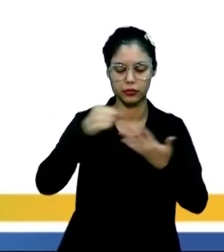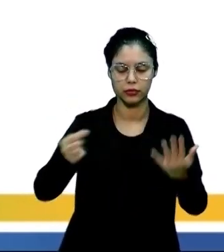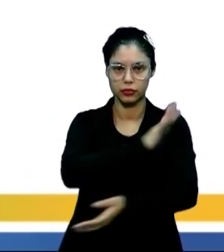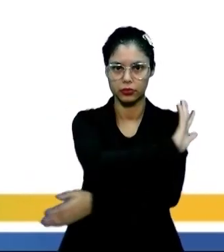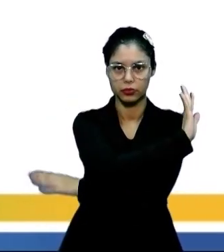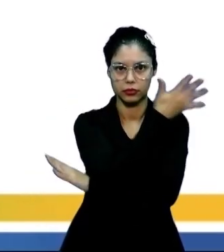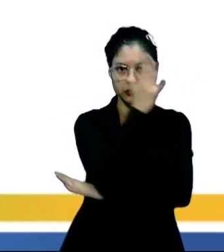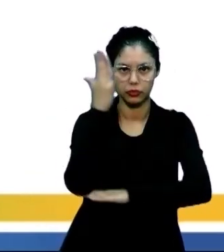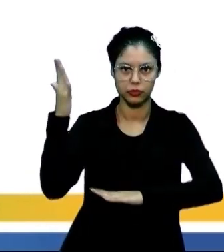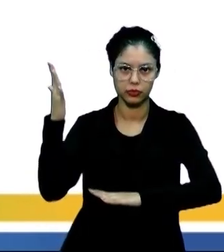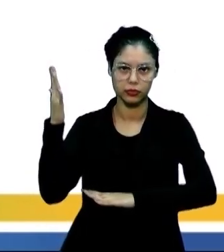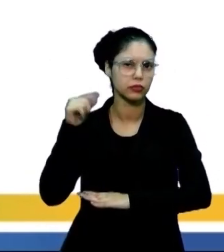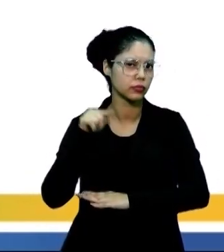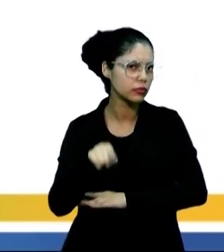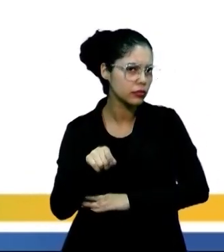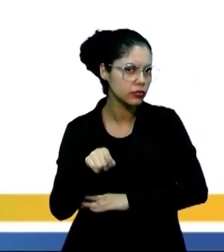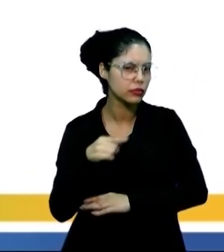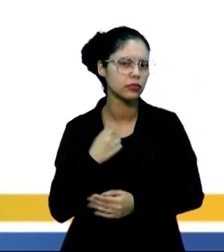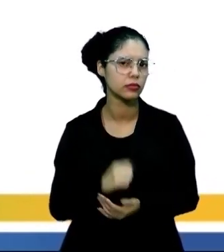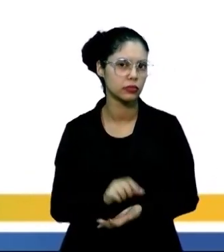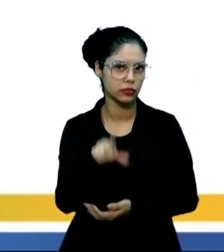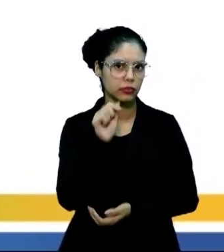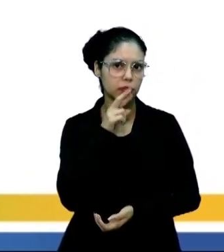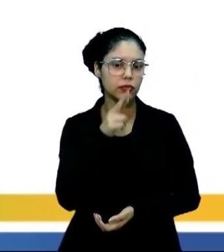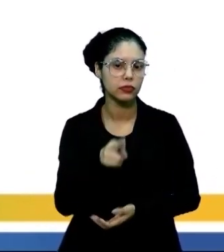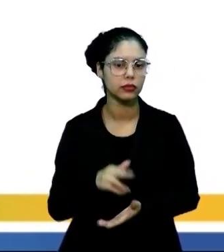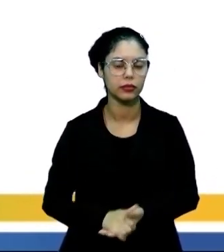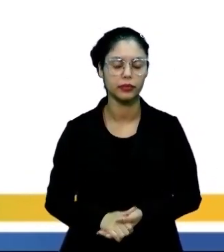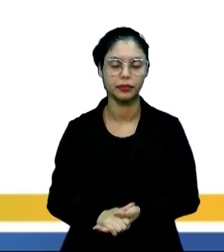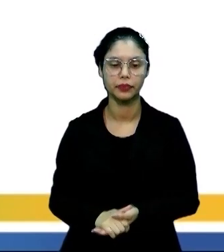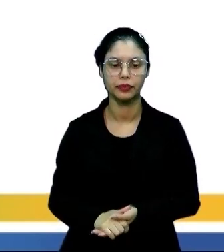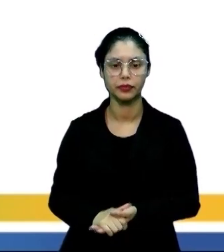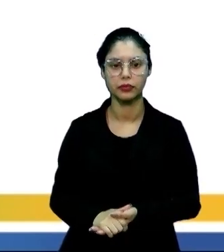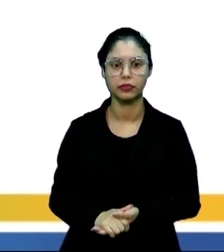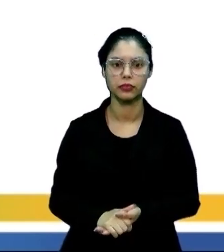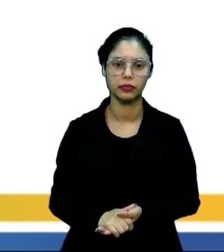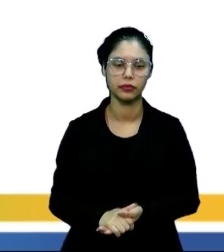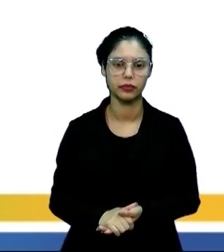da natureza. Seria essa a nossa resposta?